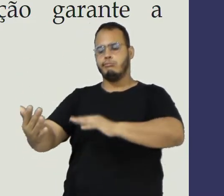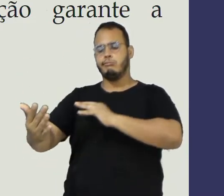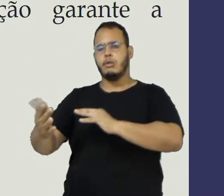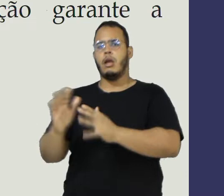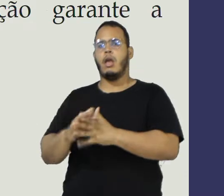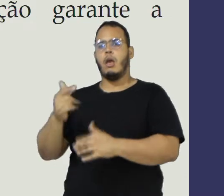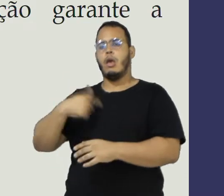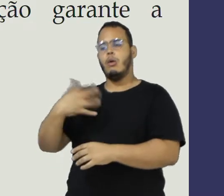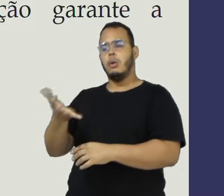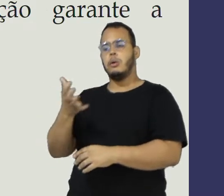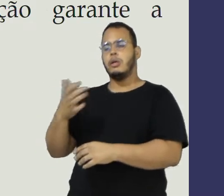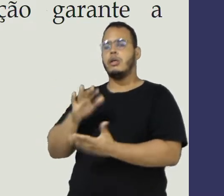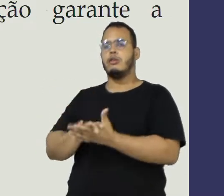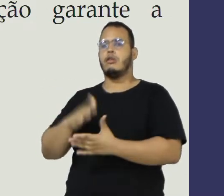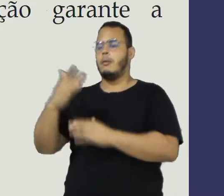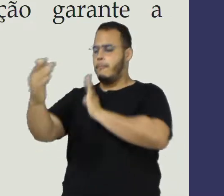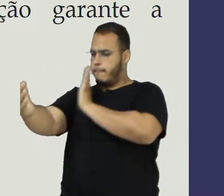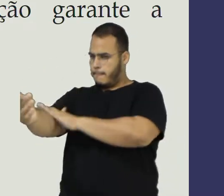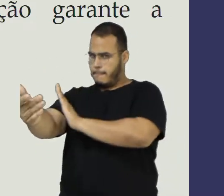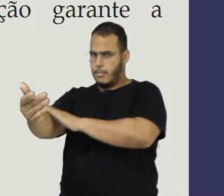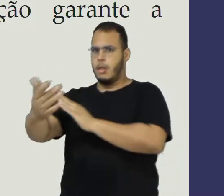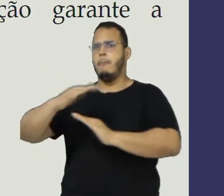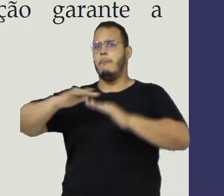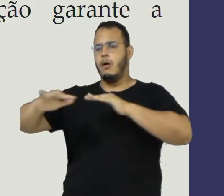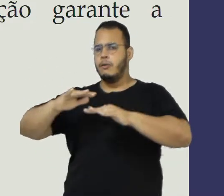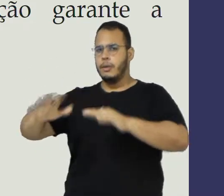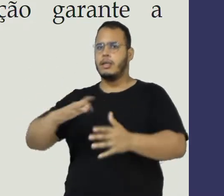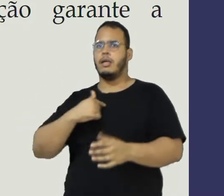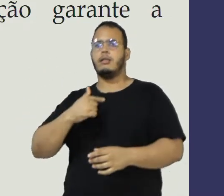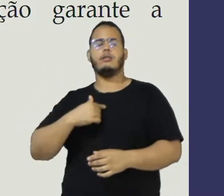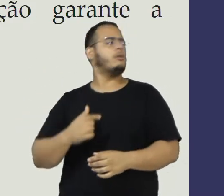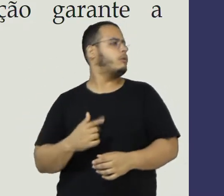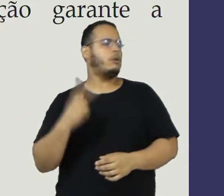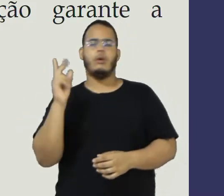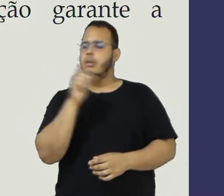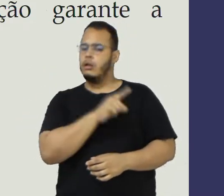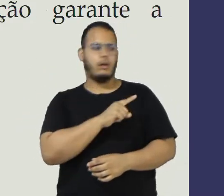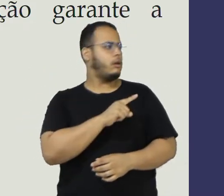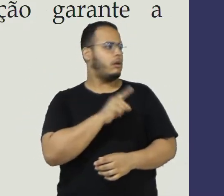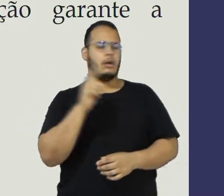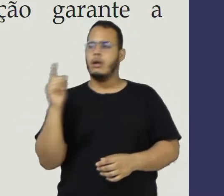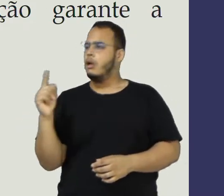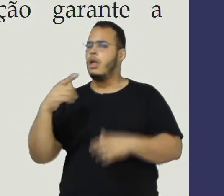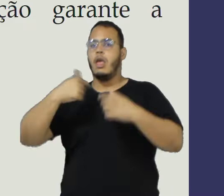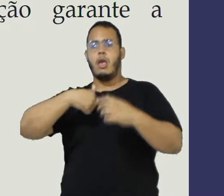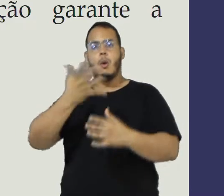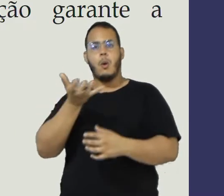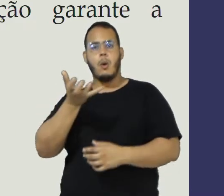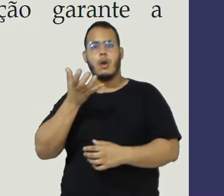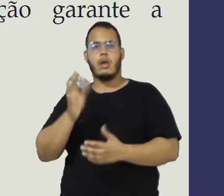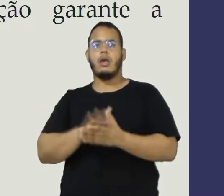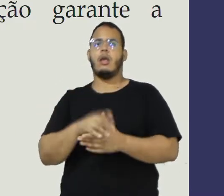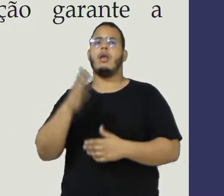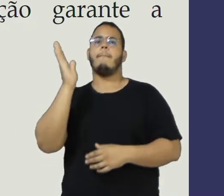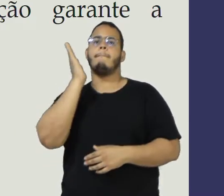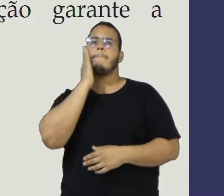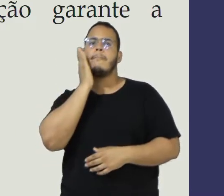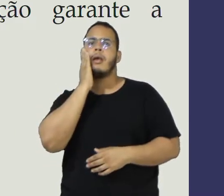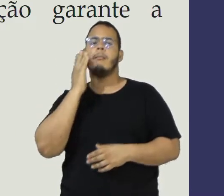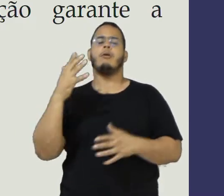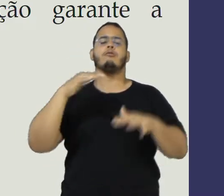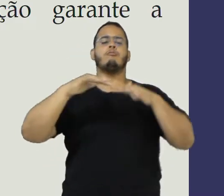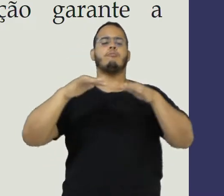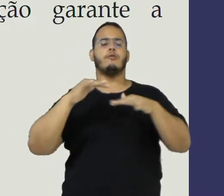se movimentasse, o meu pescoço. Então, esses aqui são músculos estriados esqueléticos, certo? Eles não são involuntários. Ele